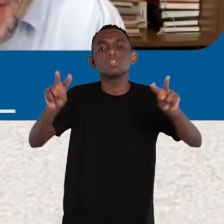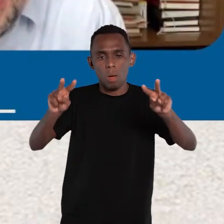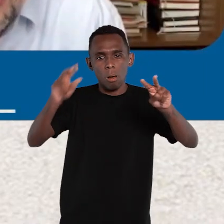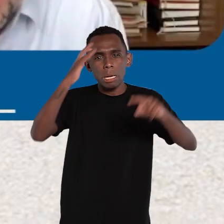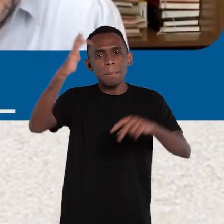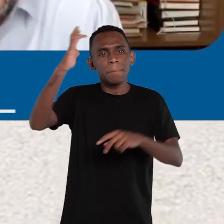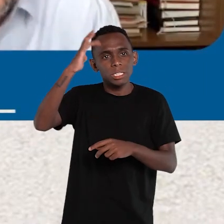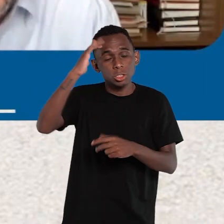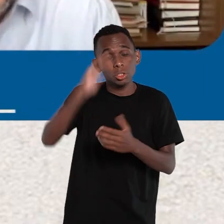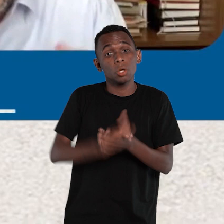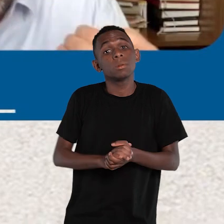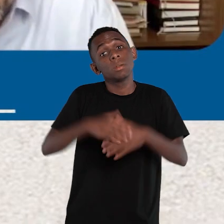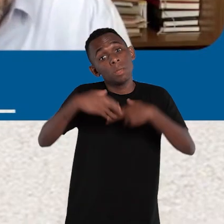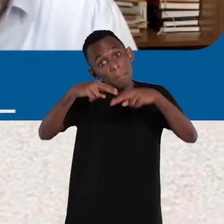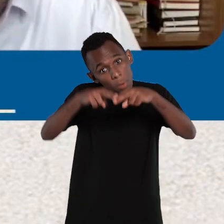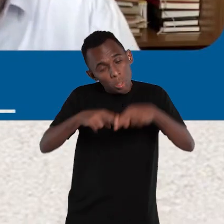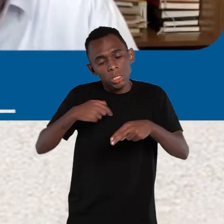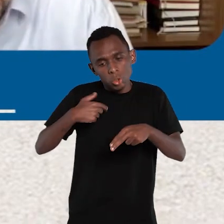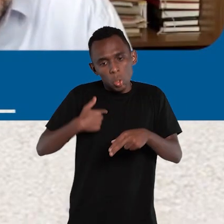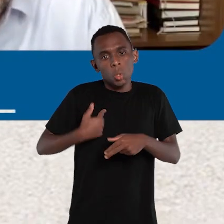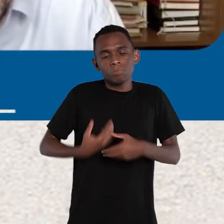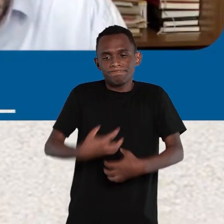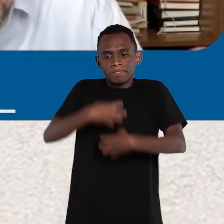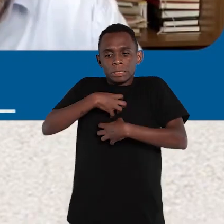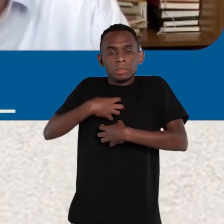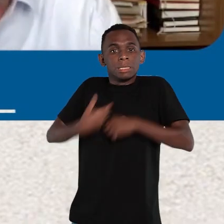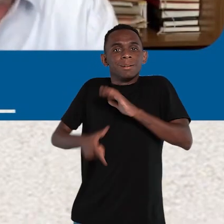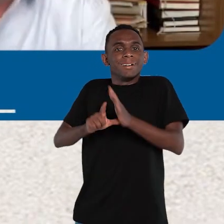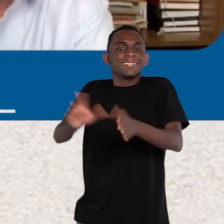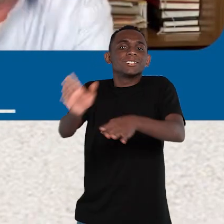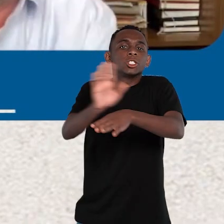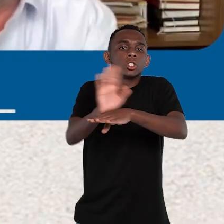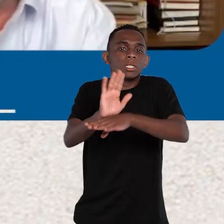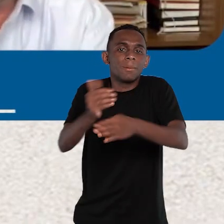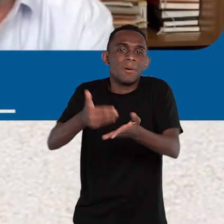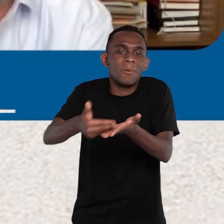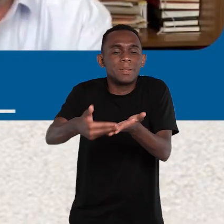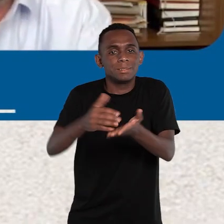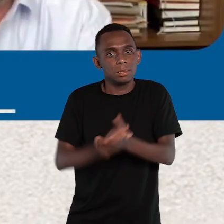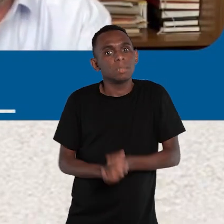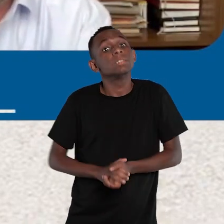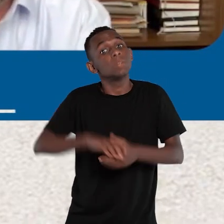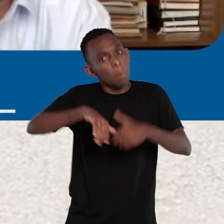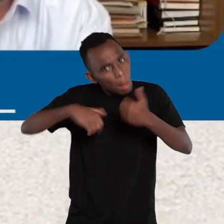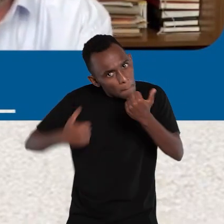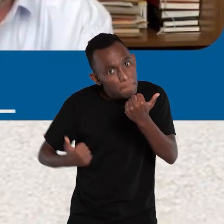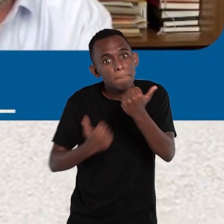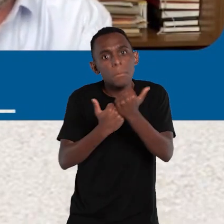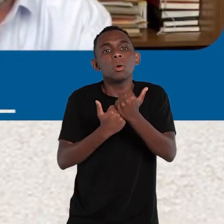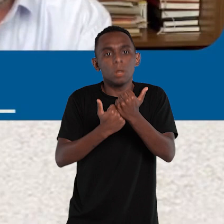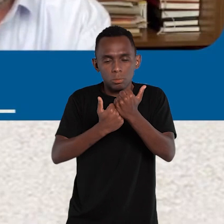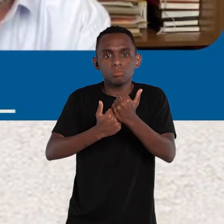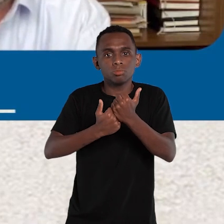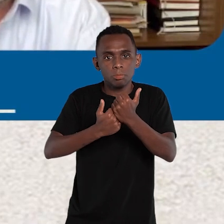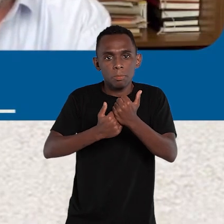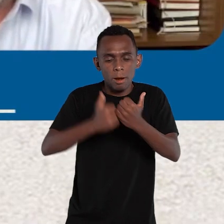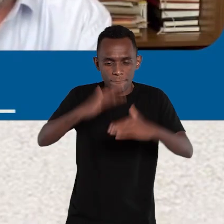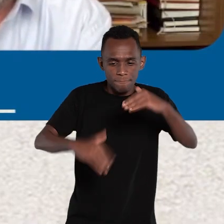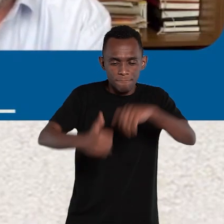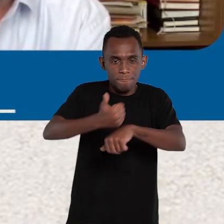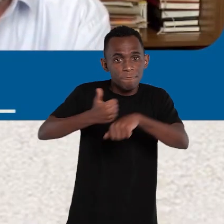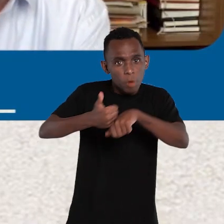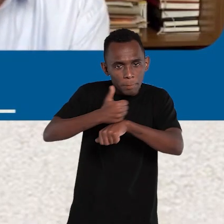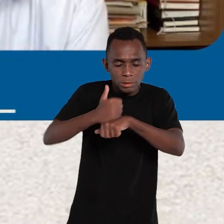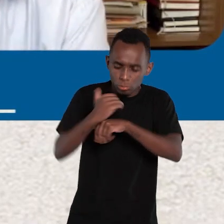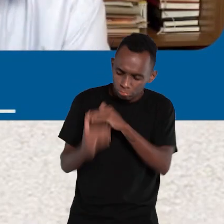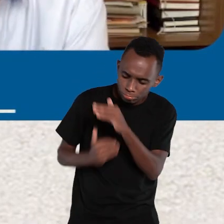isso sim, eu acho que informou o meu texto antes do cinema. E isso contribuiu demais para a formação do roteirista,